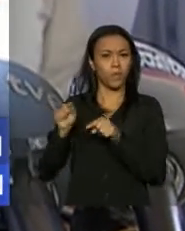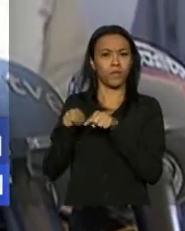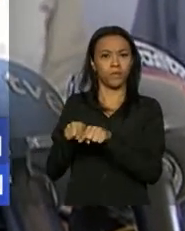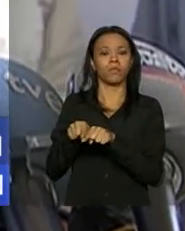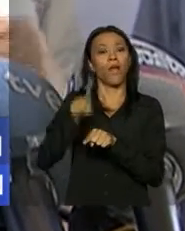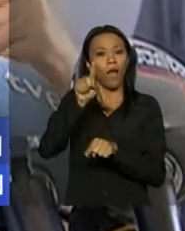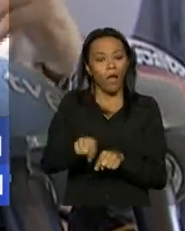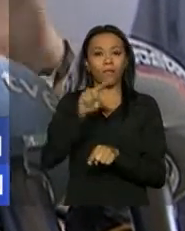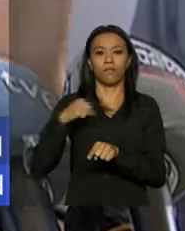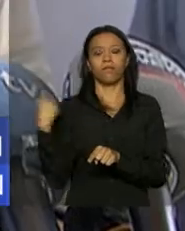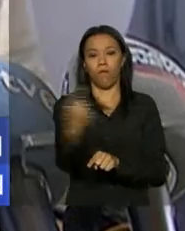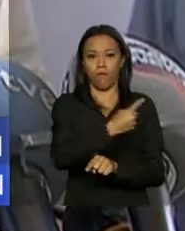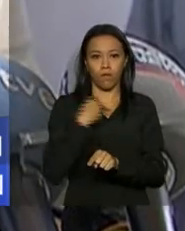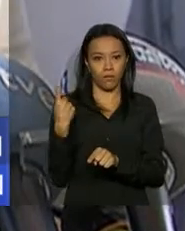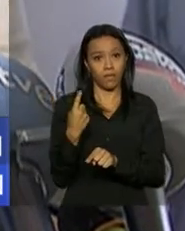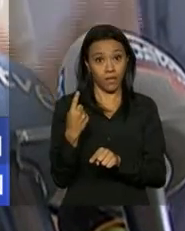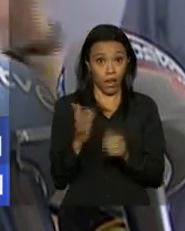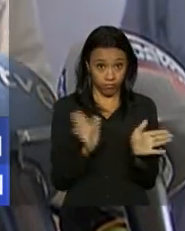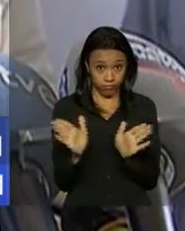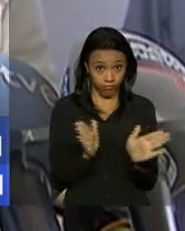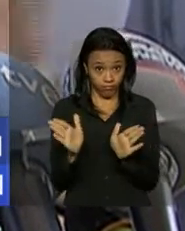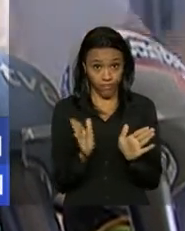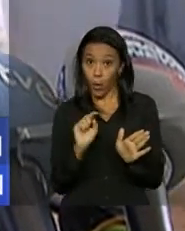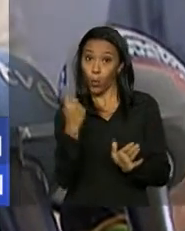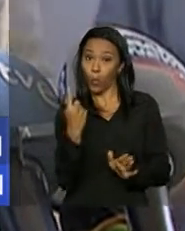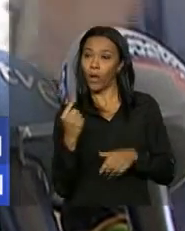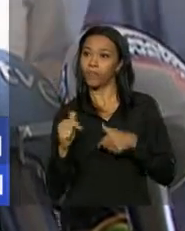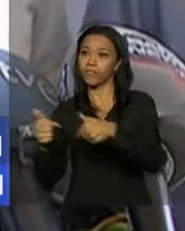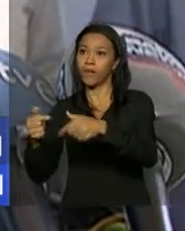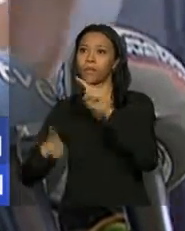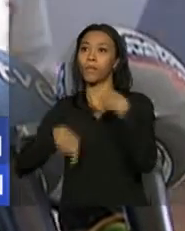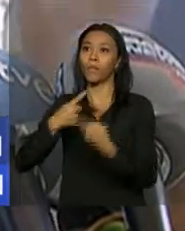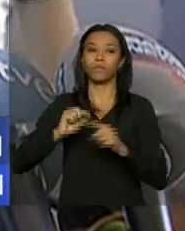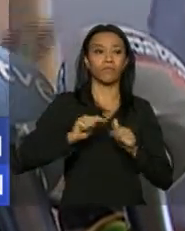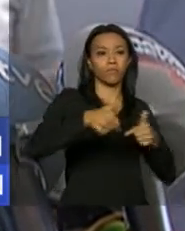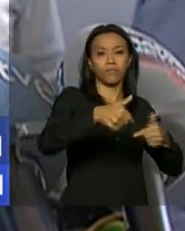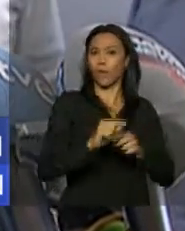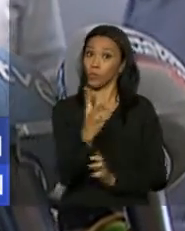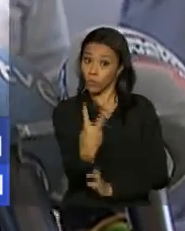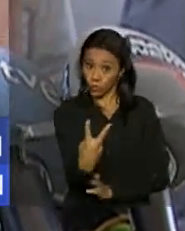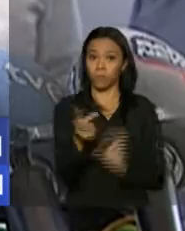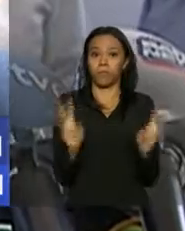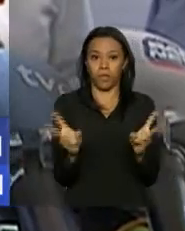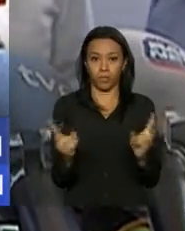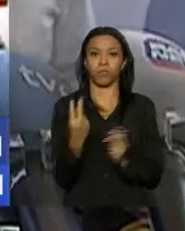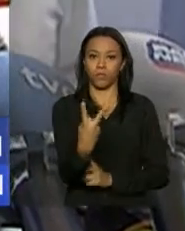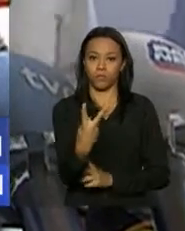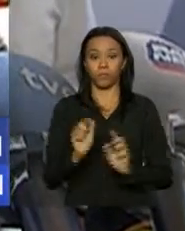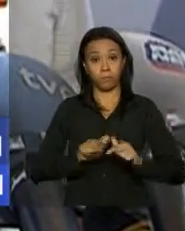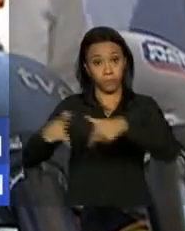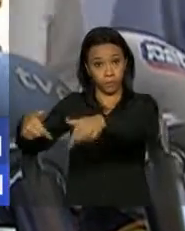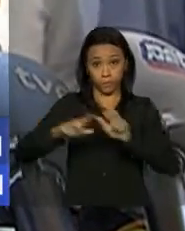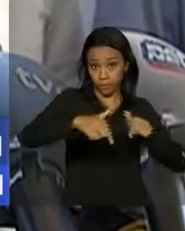A primeira ação é que nós, elas são simultâneas, hein, gente? Não é uma ou outra, é uma e outra ao mesmo tempo. Na primeira